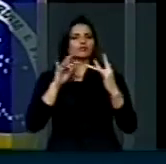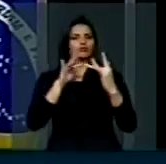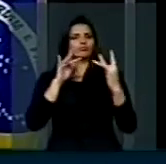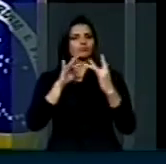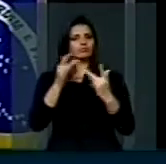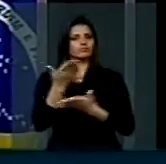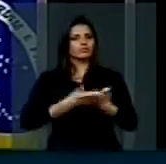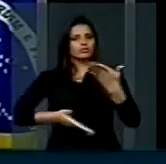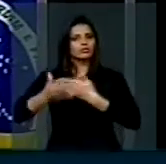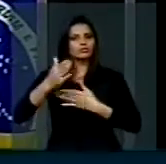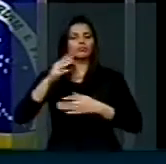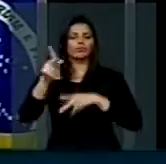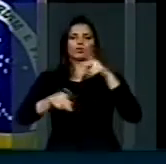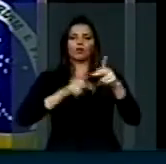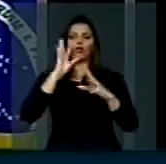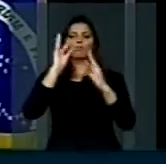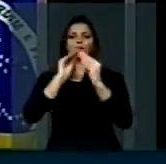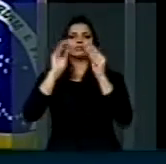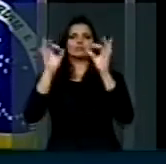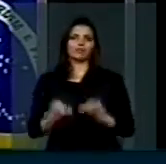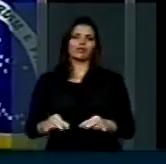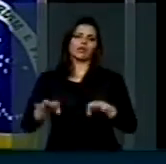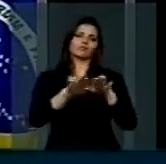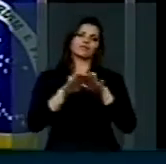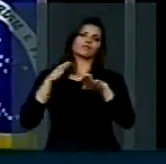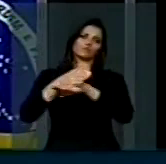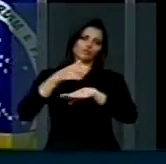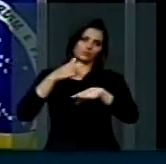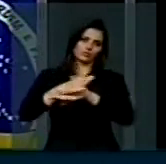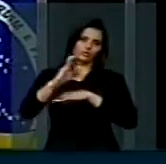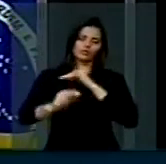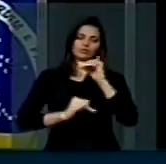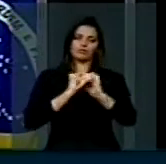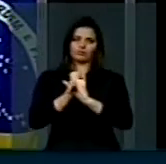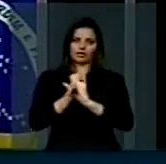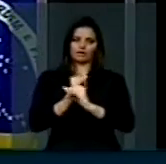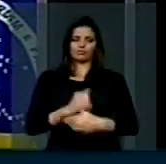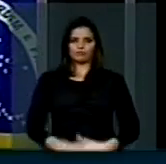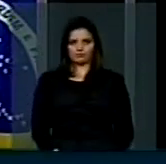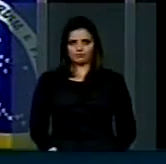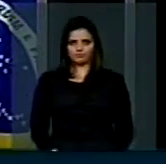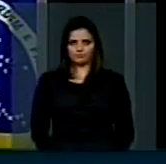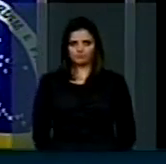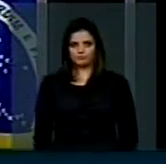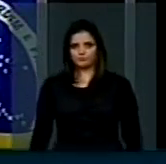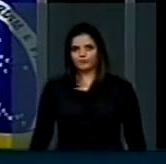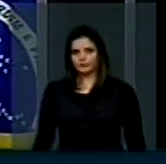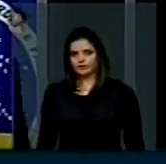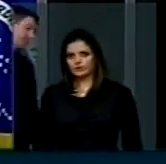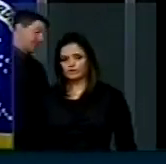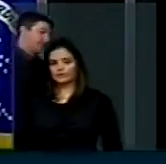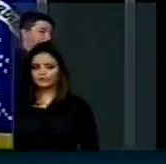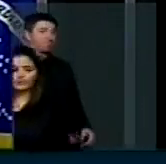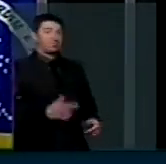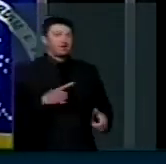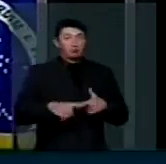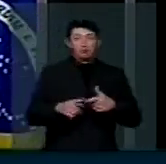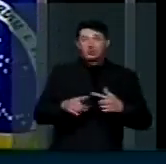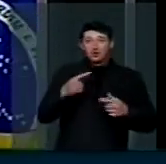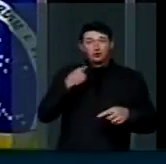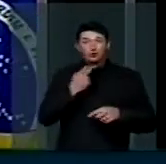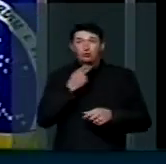para que compreendam isso. Quer dizer, nós já temos um paradoxo sobre o qual nós não teremos muita possibilidade de mudar, que